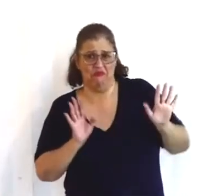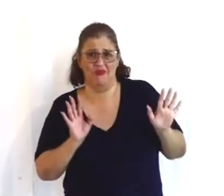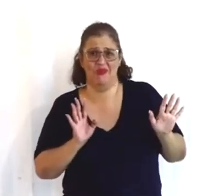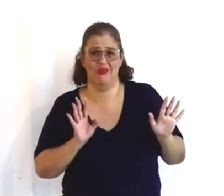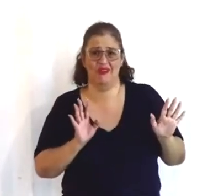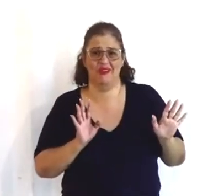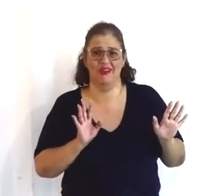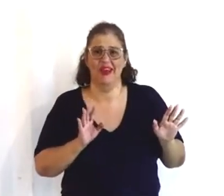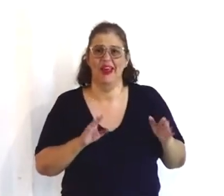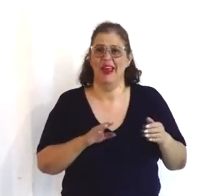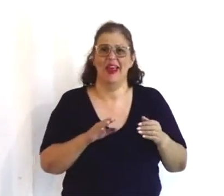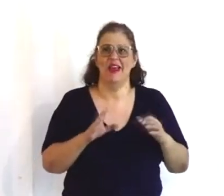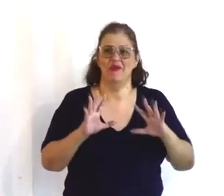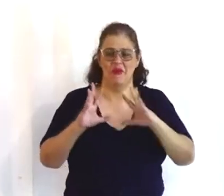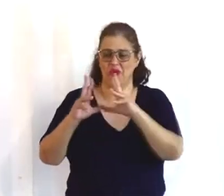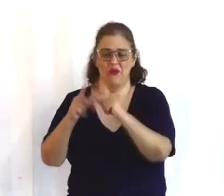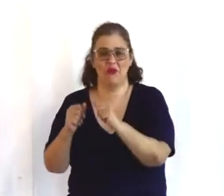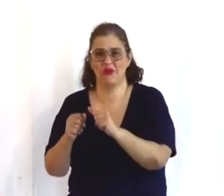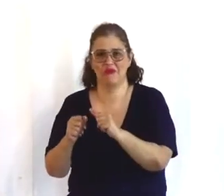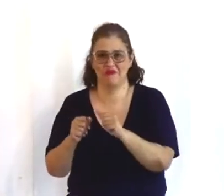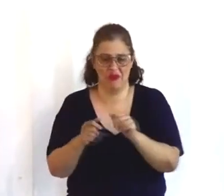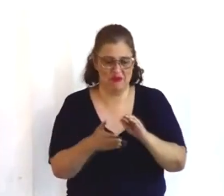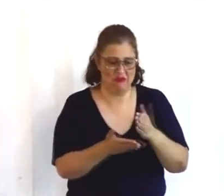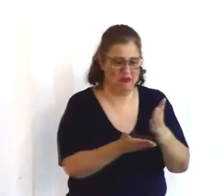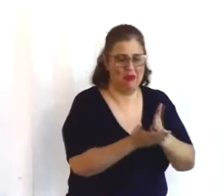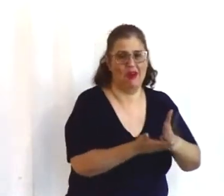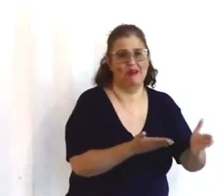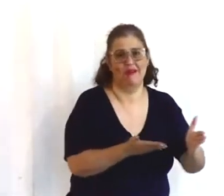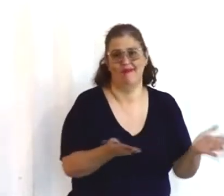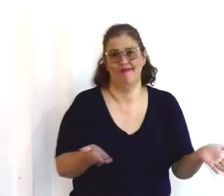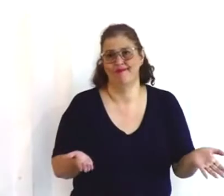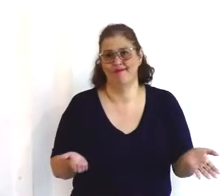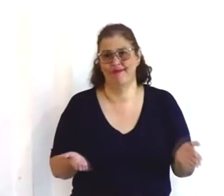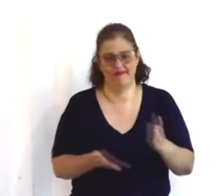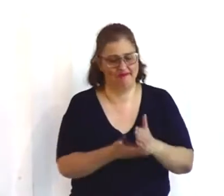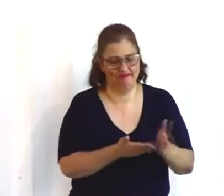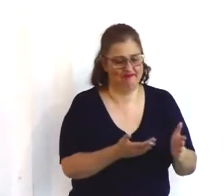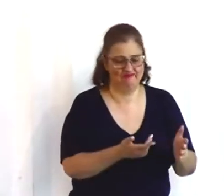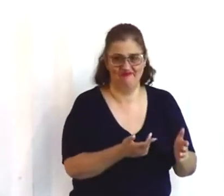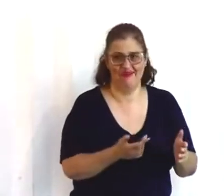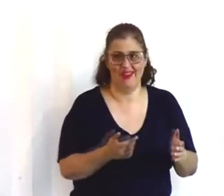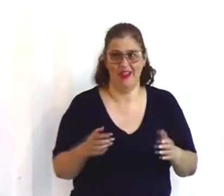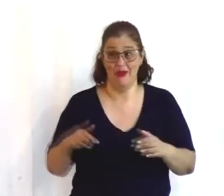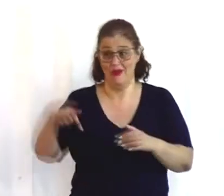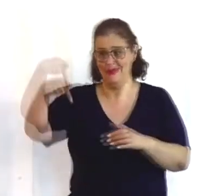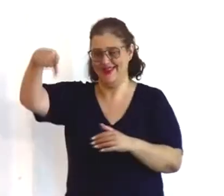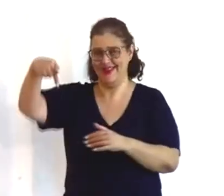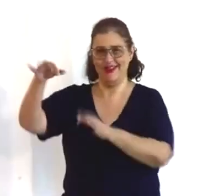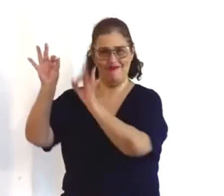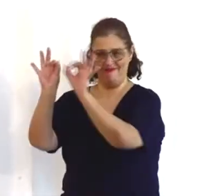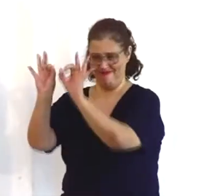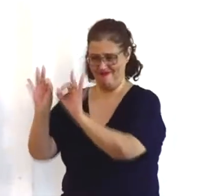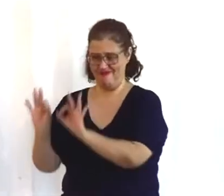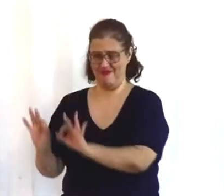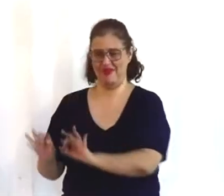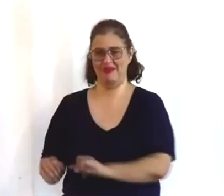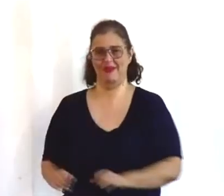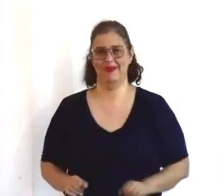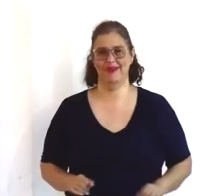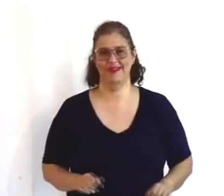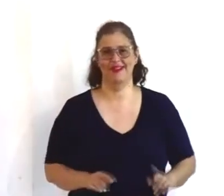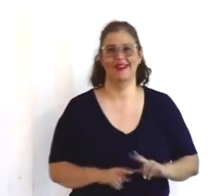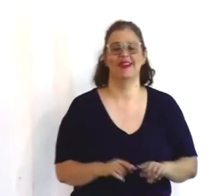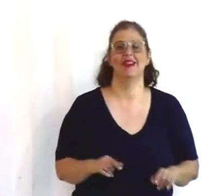o vencedor dos vencedores. Por isso que, de novo, já falamos das 7 igrejas, falamos dos 7 espíritos, e agora ele falará dos